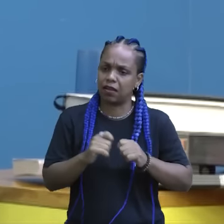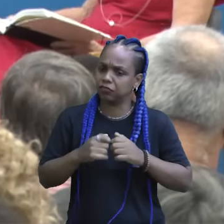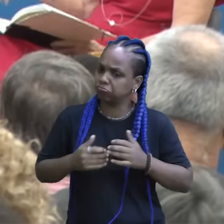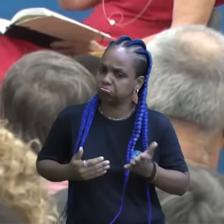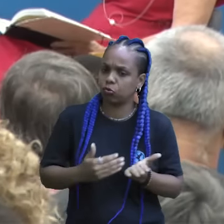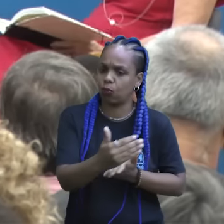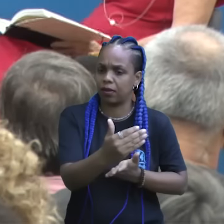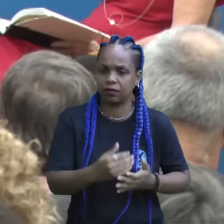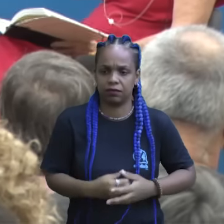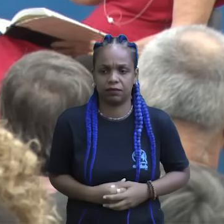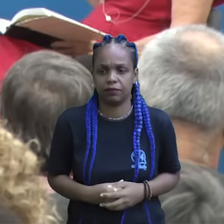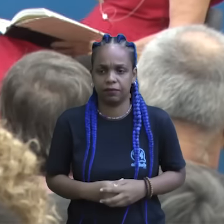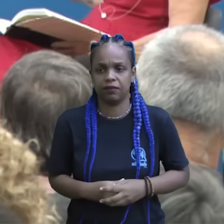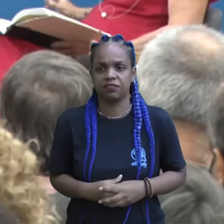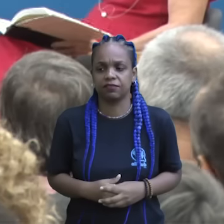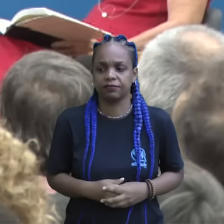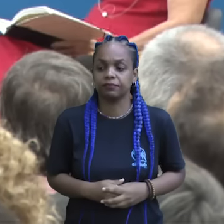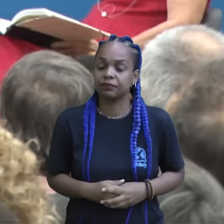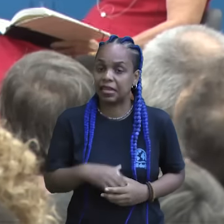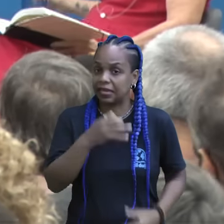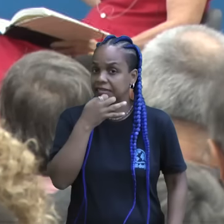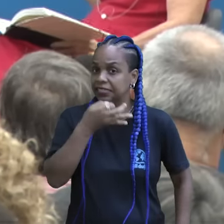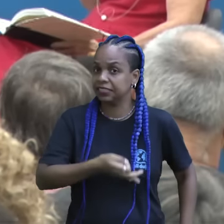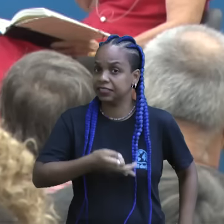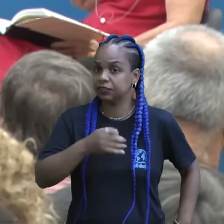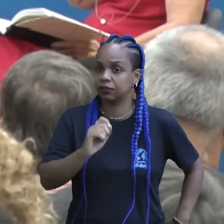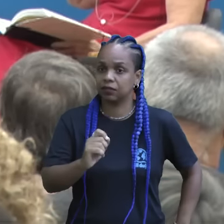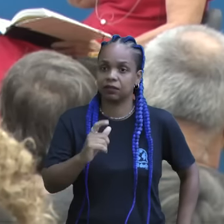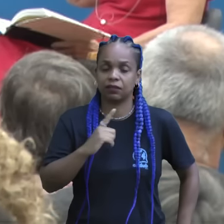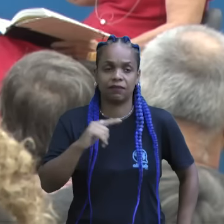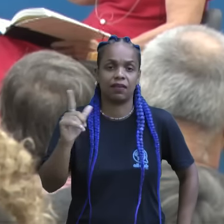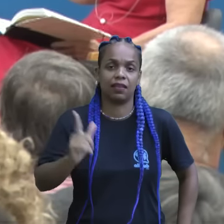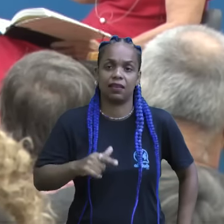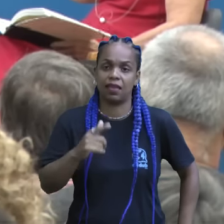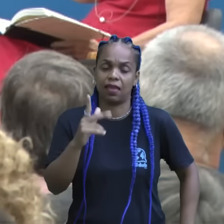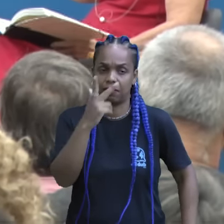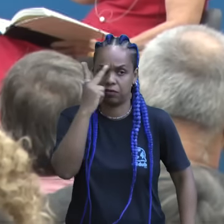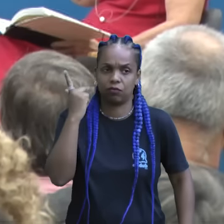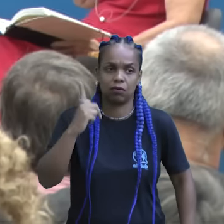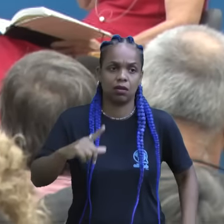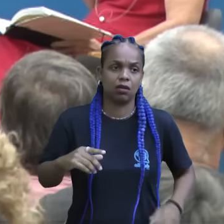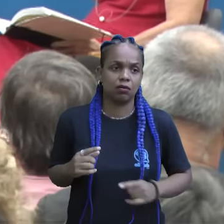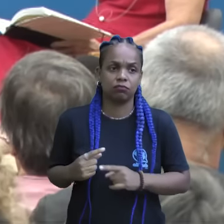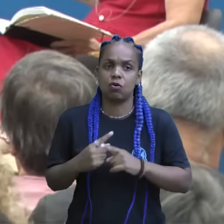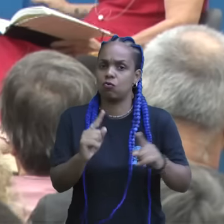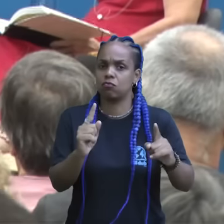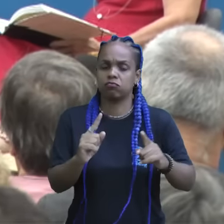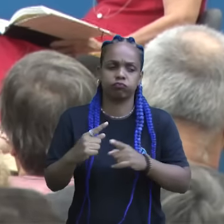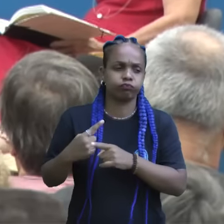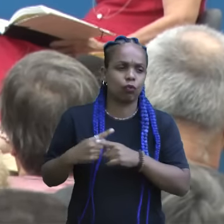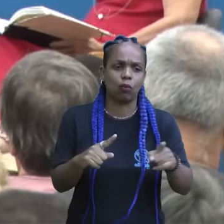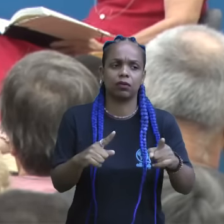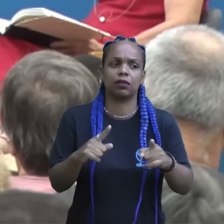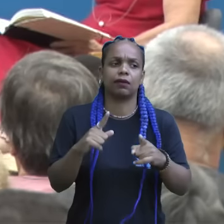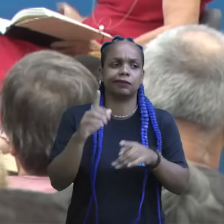E, seguindo o que Bea diz, Lima Barreto chegou a criar uma liga